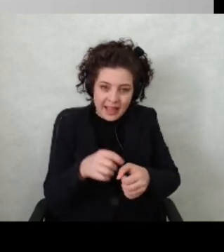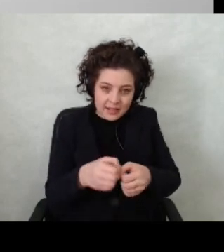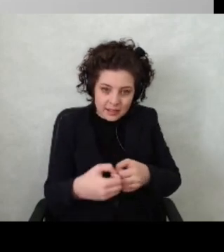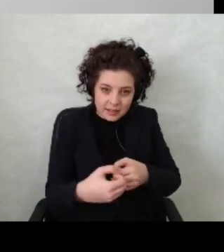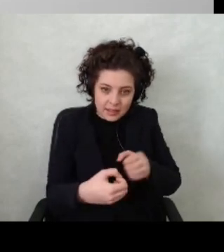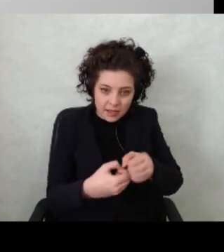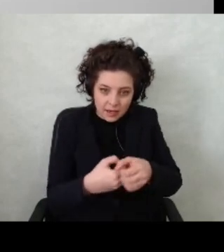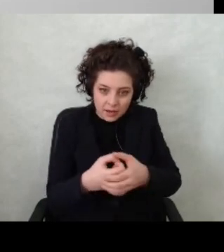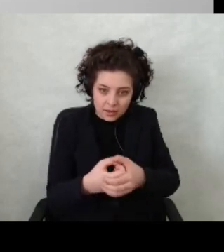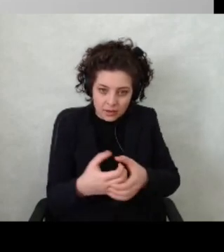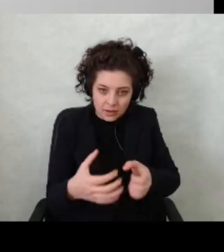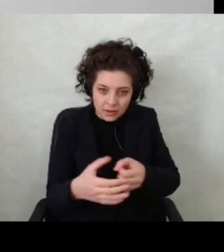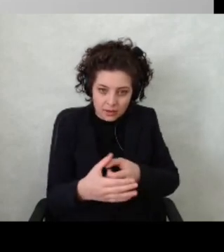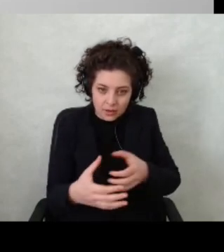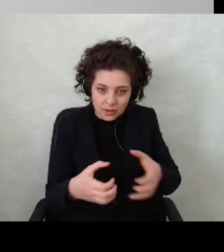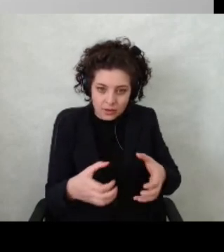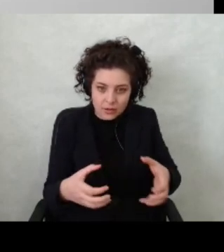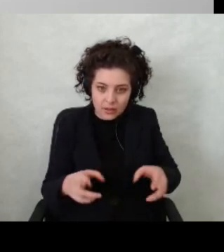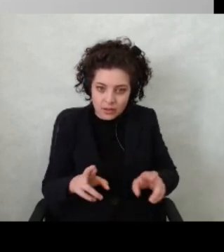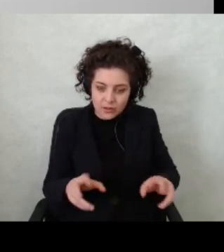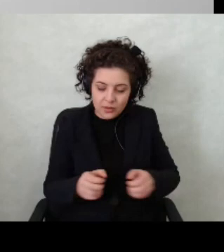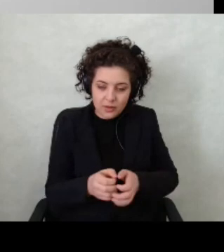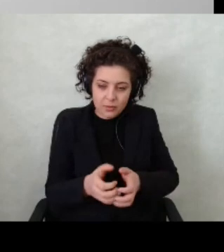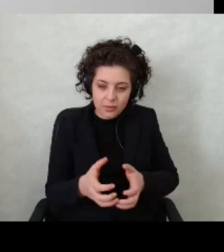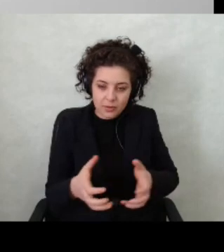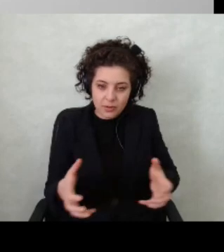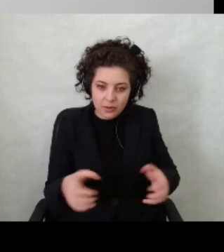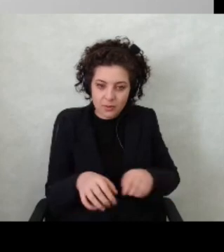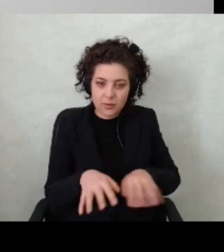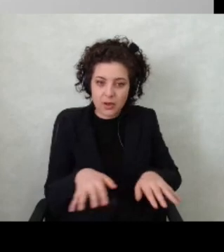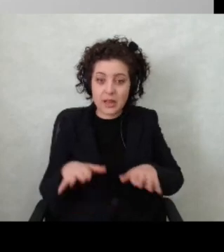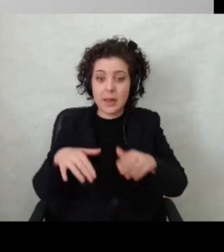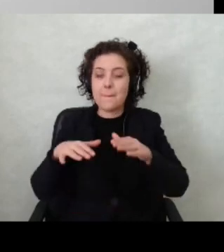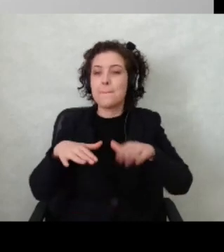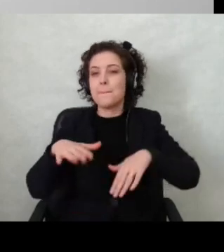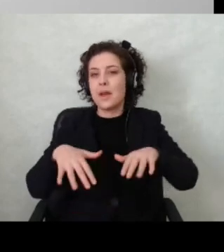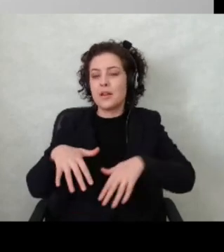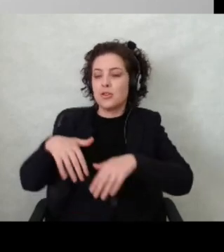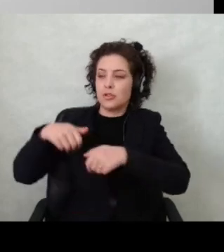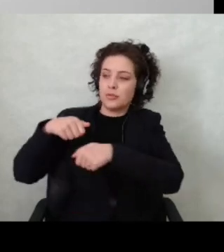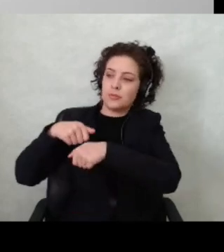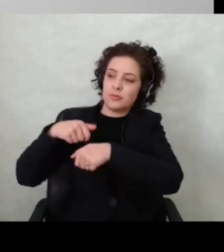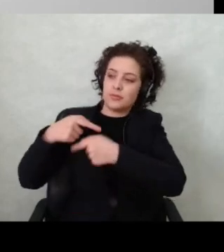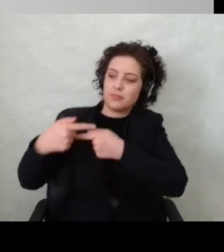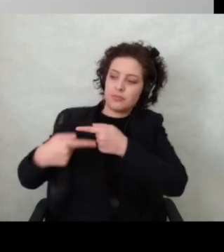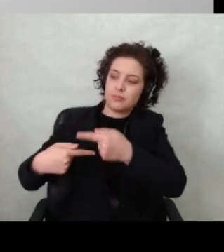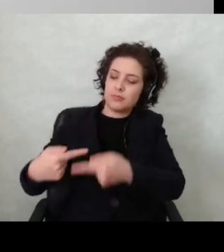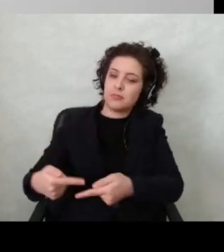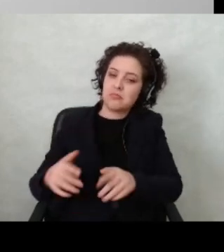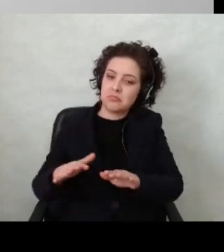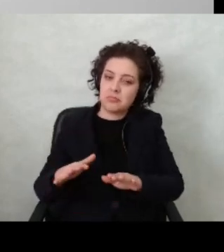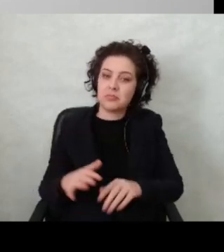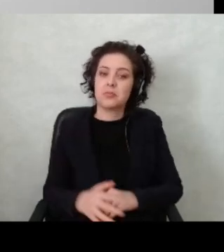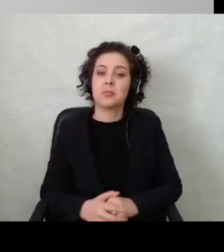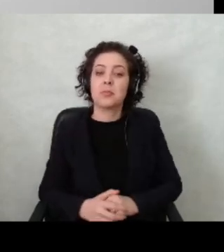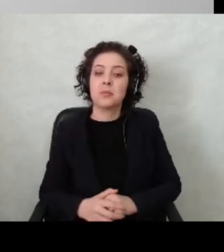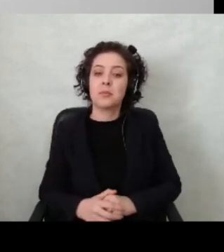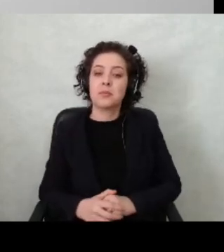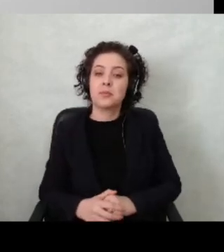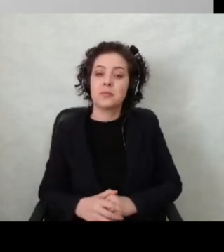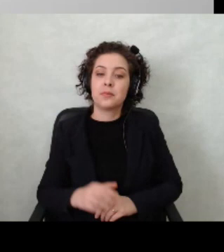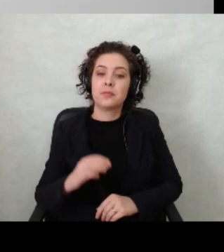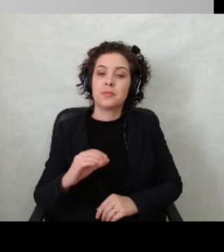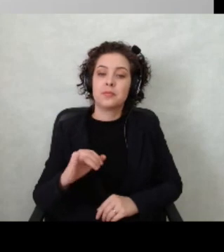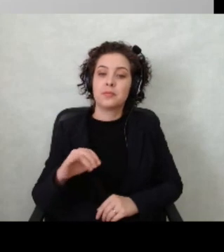desse vírus é diferente de acordo com a linhagem? Então, nós precisamos fazer um ensaio que se chama cinética viral. Então,